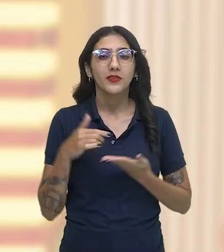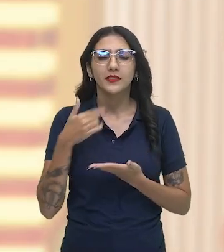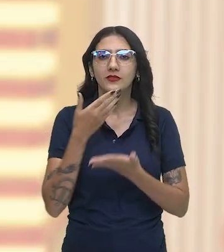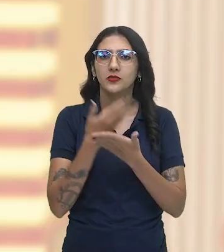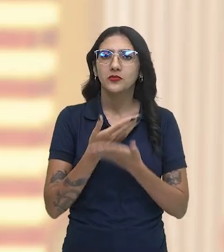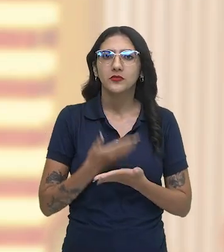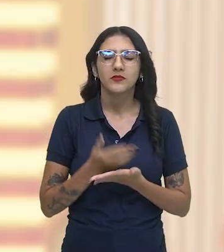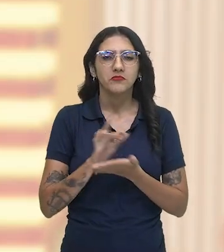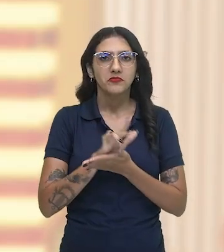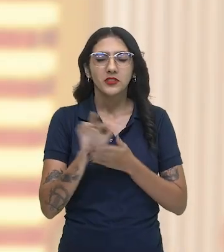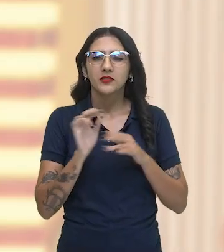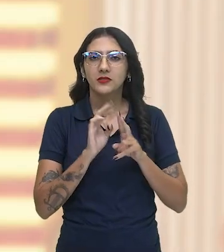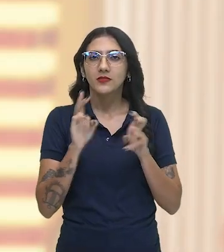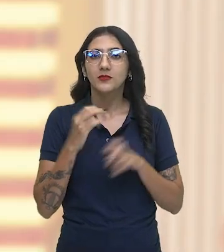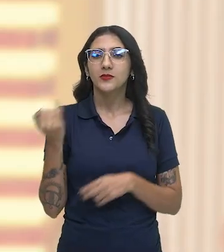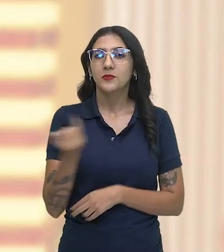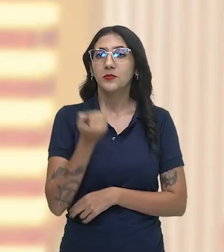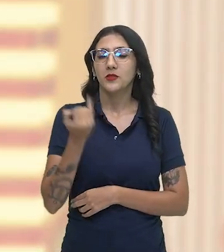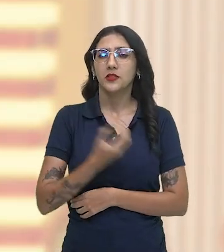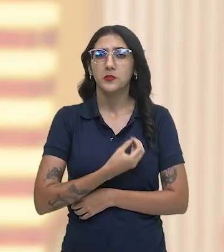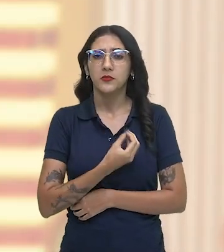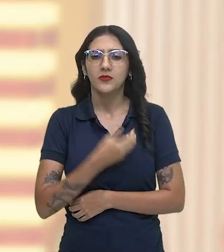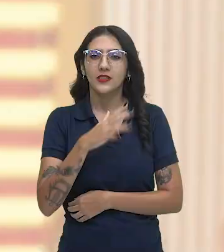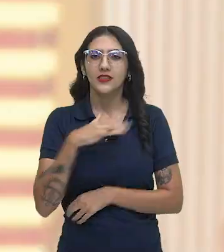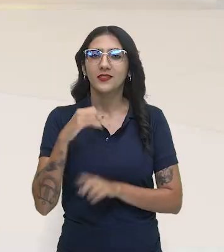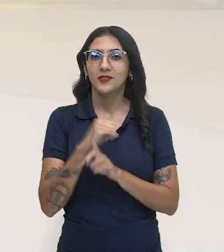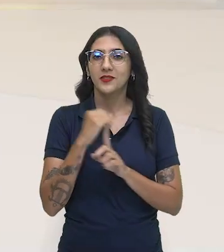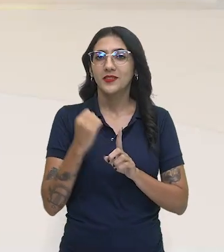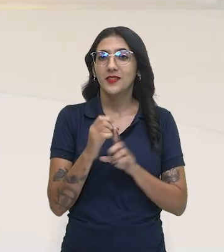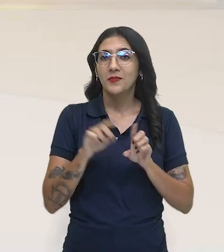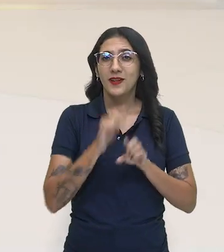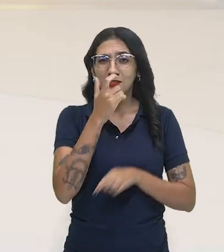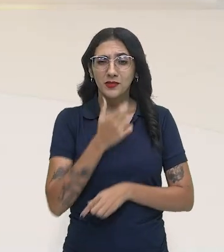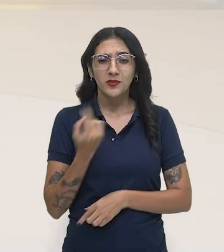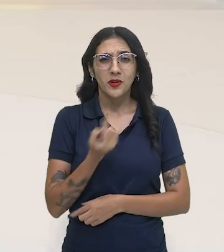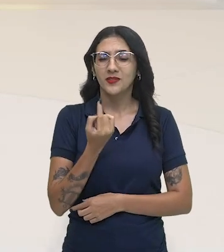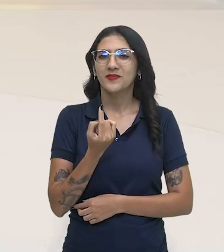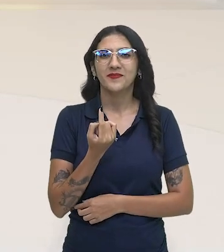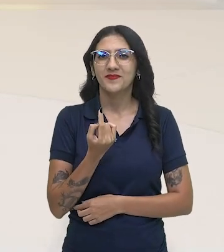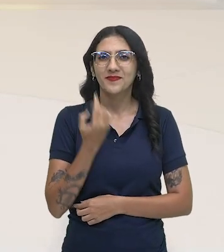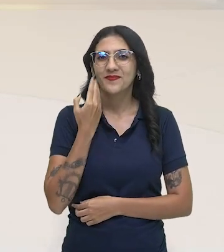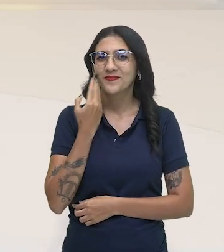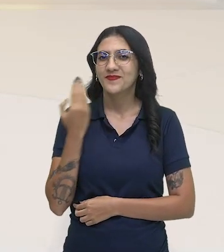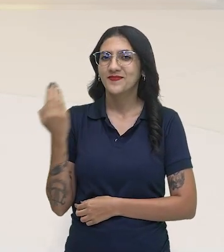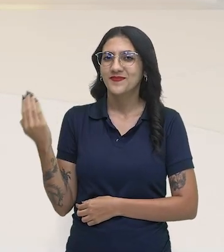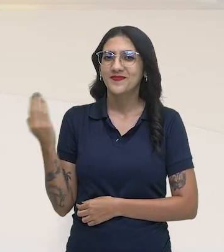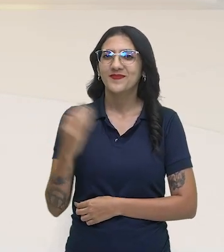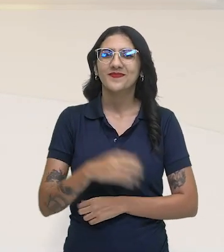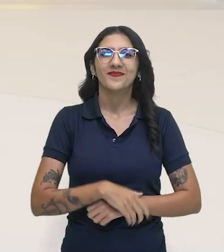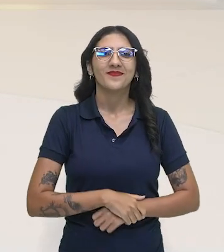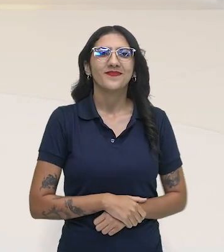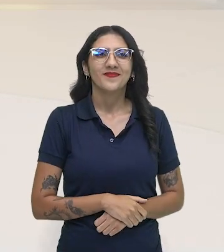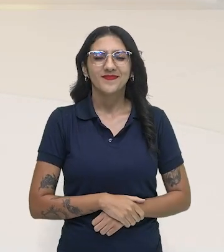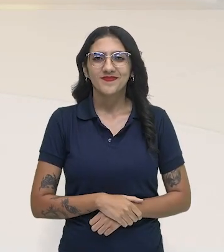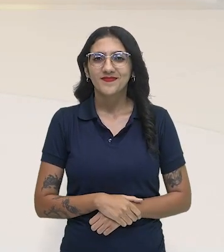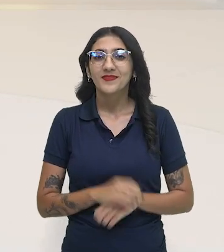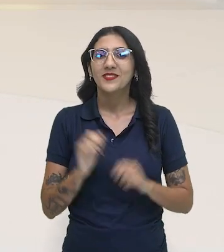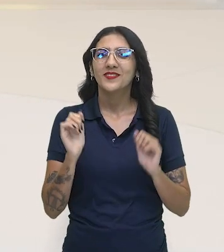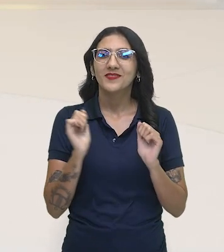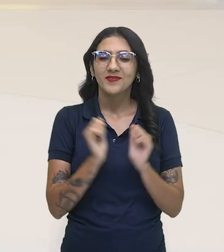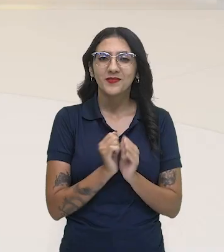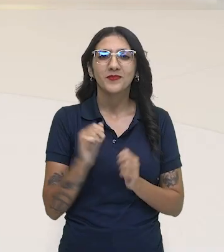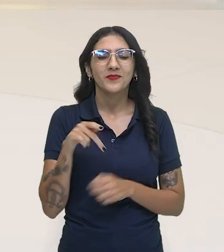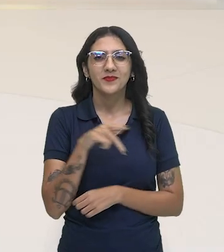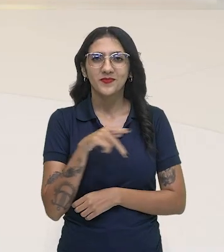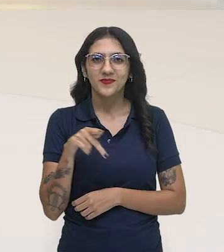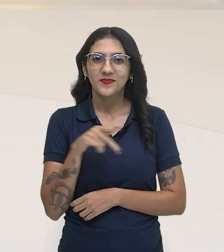assim fundamentais para a vida em sociedade, e não estou sozinho, quem está aqui comigo é o professor Rosângelo. Obrigado, professor Jefferson.